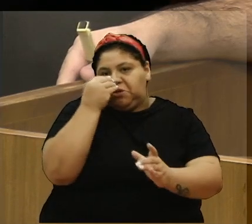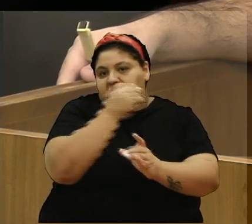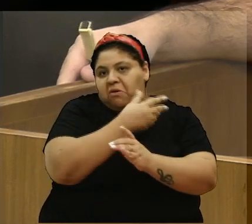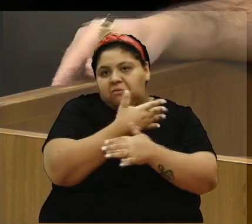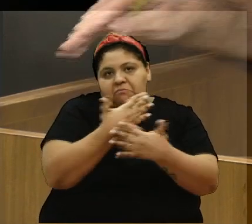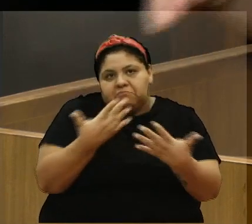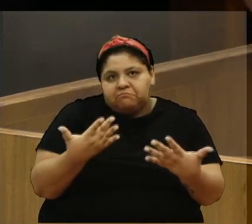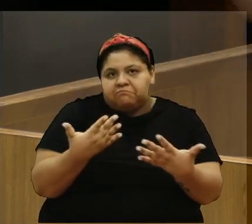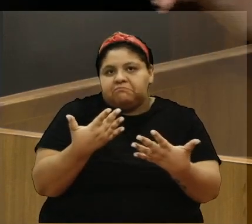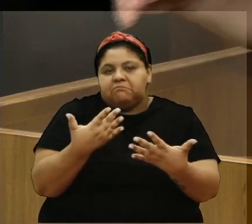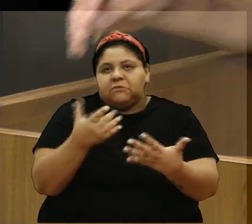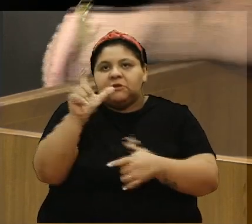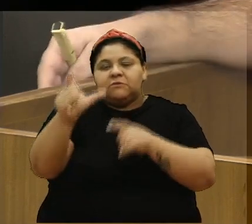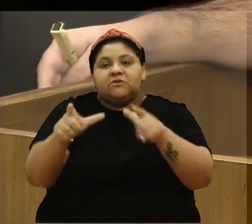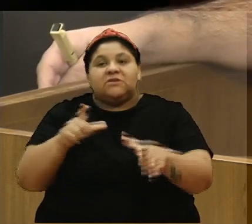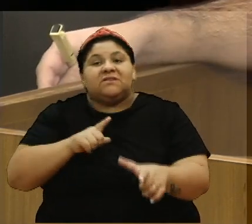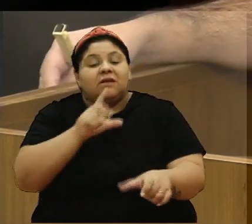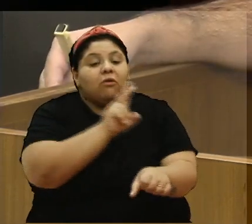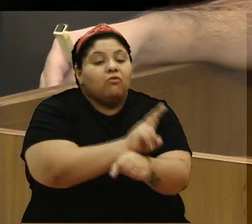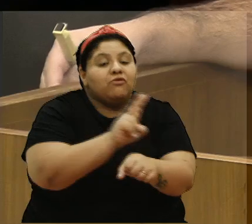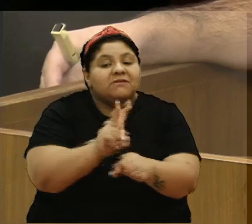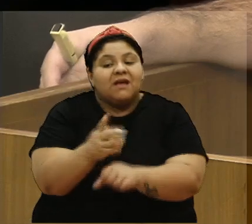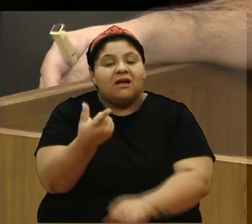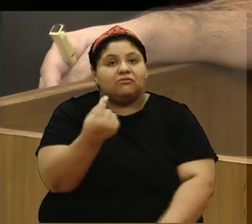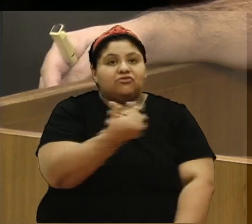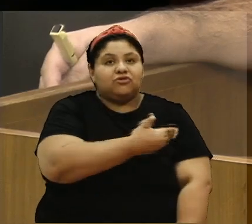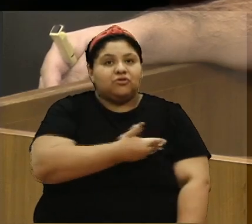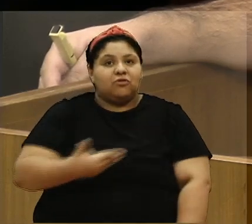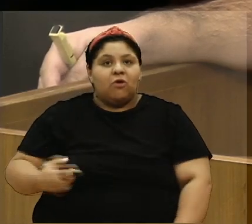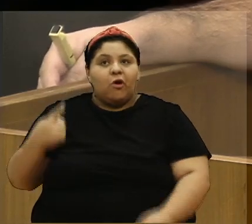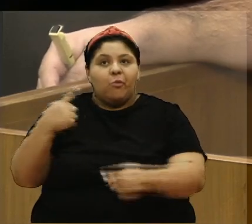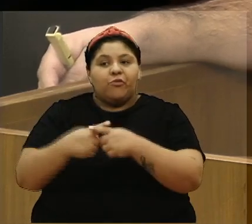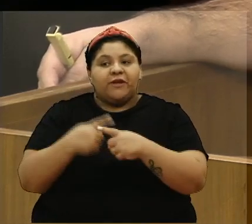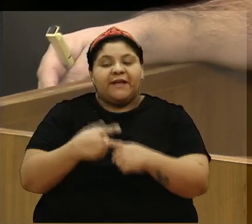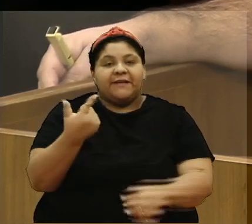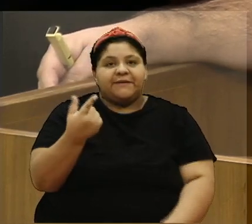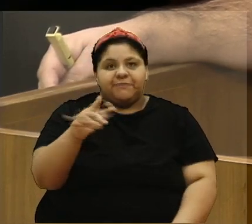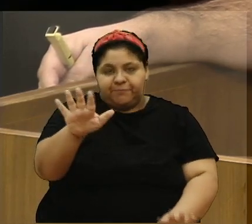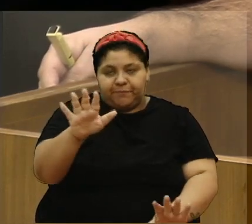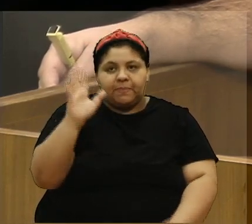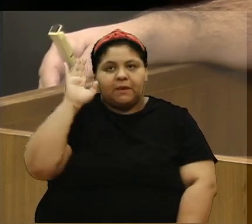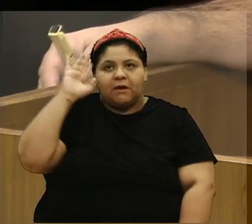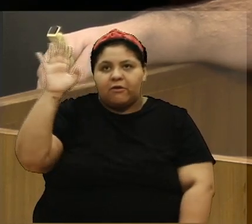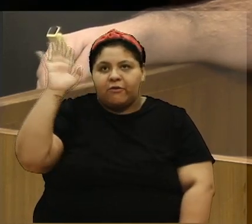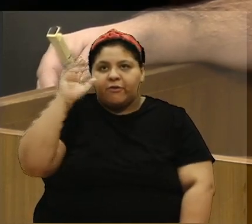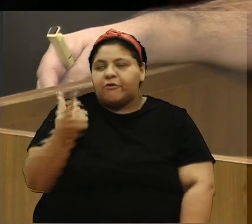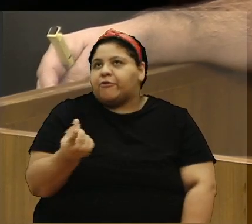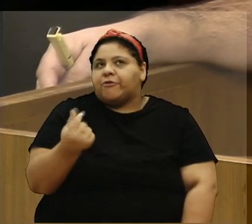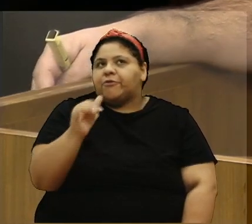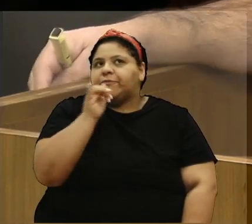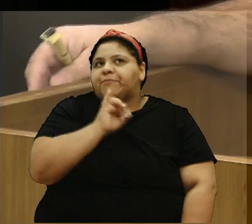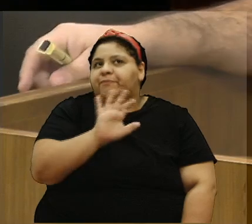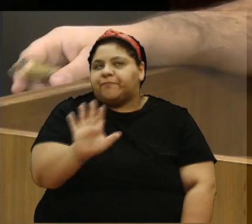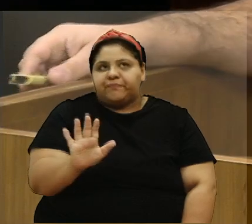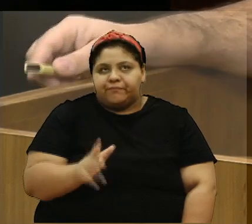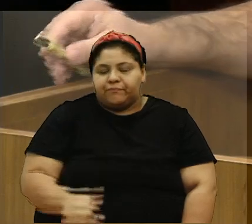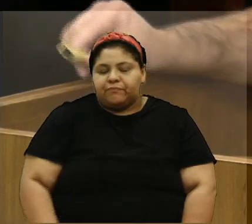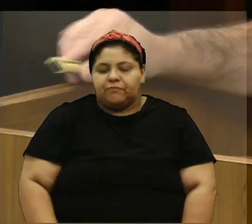né? As pessoas têm que ter zelo com o dinheiro público, porque se é um dinheiro que está... Imagina um valor, por exemplo, de